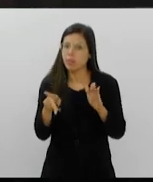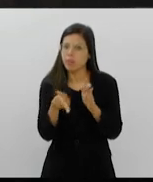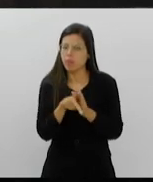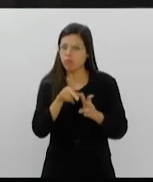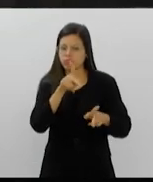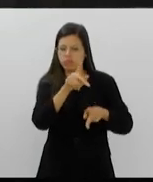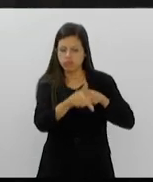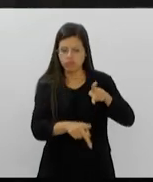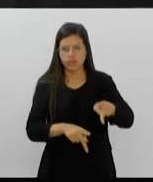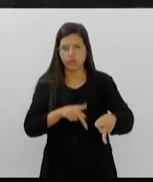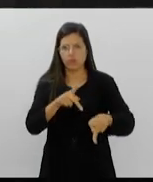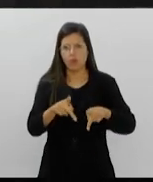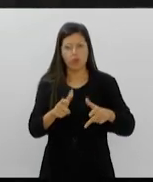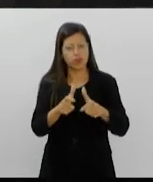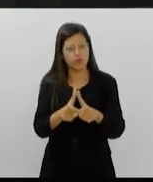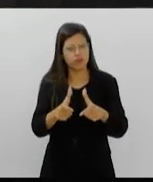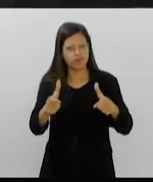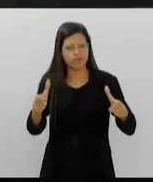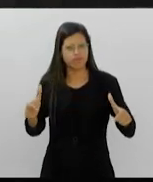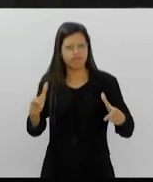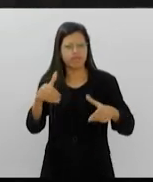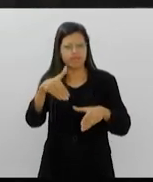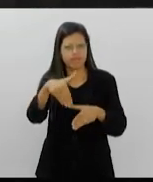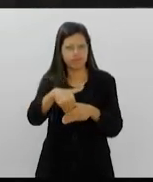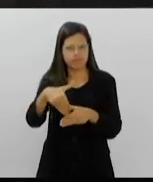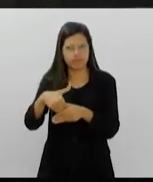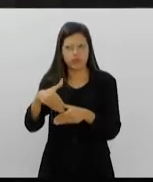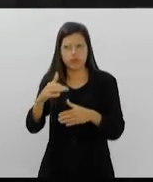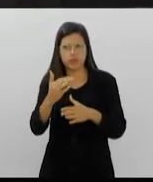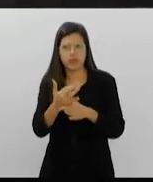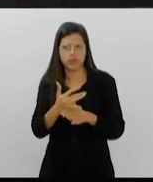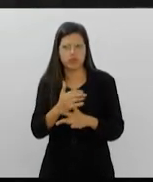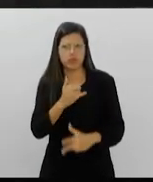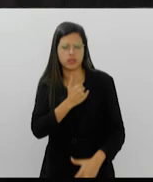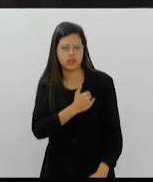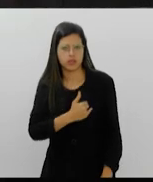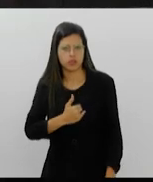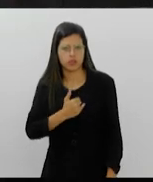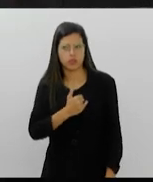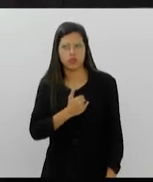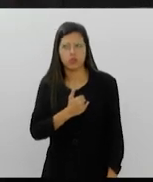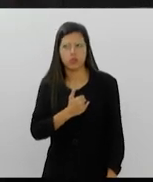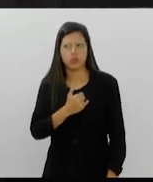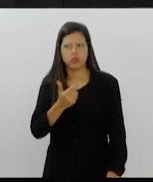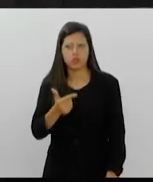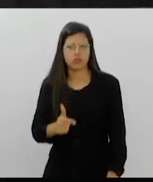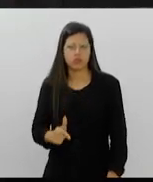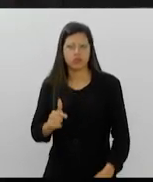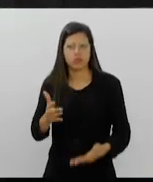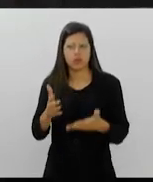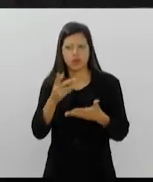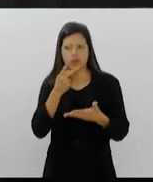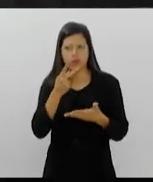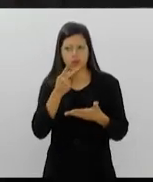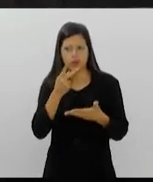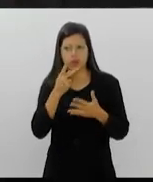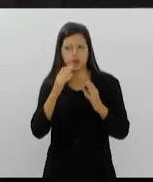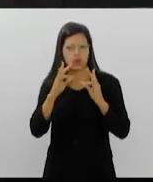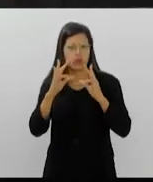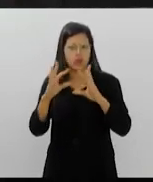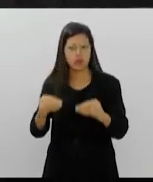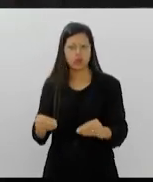a vontade da grande maioria dos eleitores da cidade de São João de Meriti. Mais uma vez eu quero dizer a